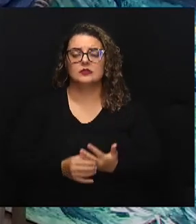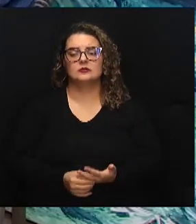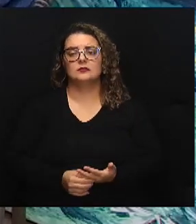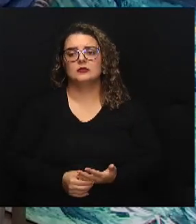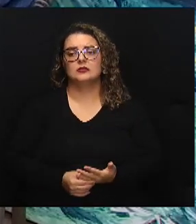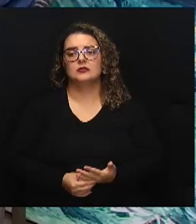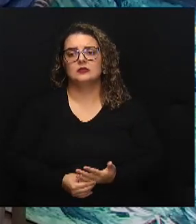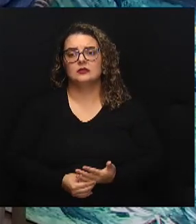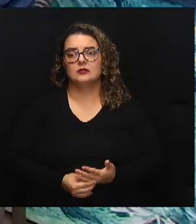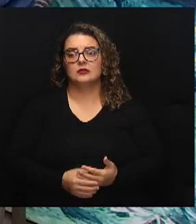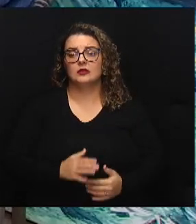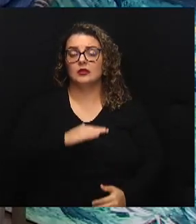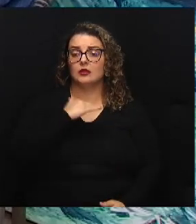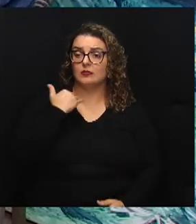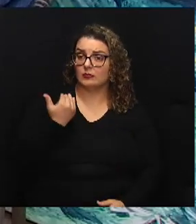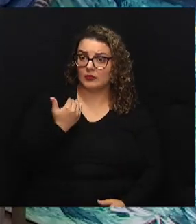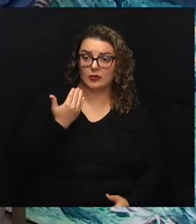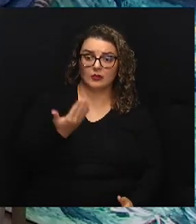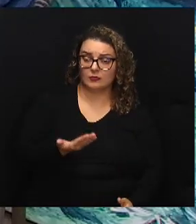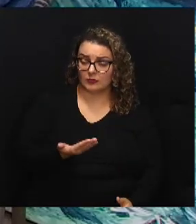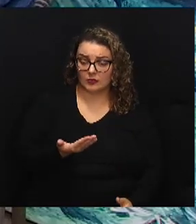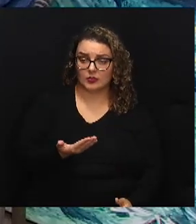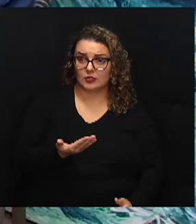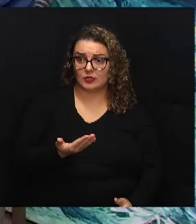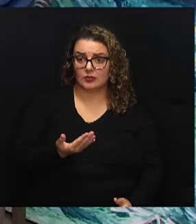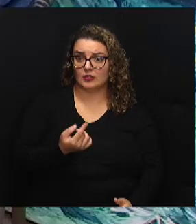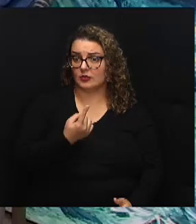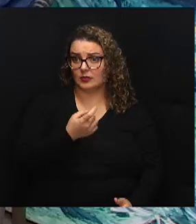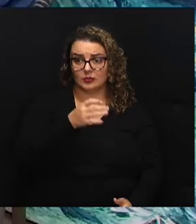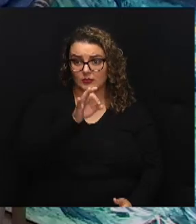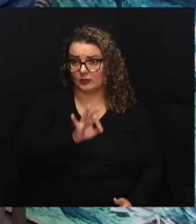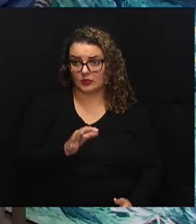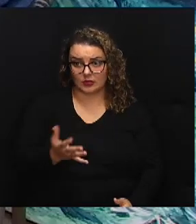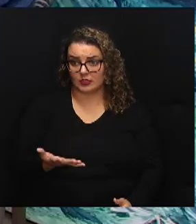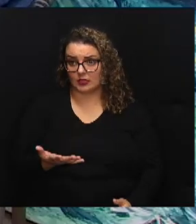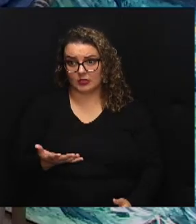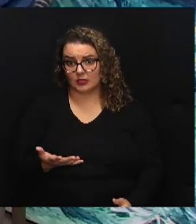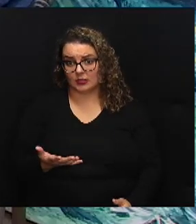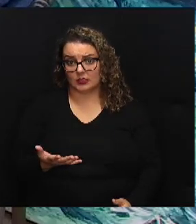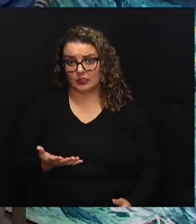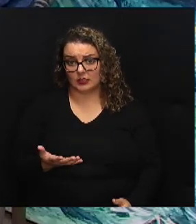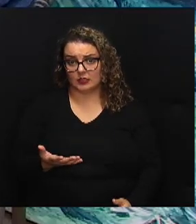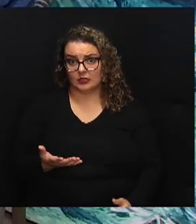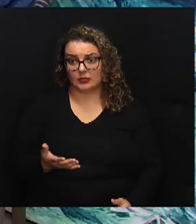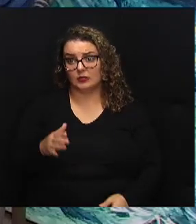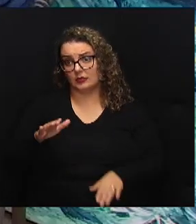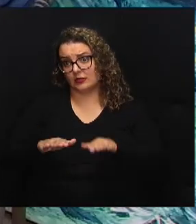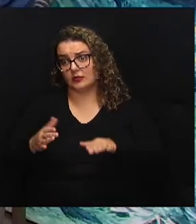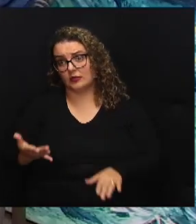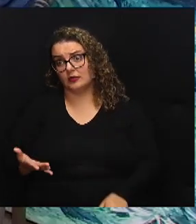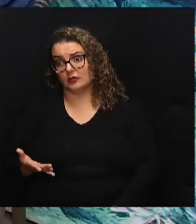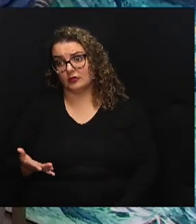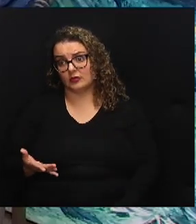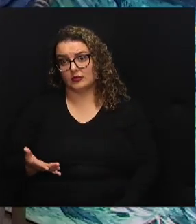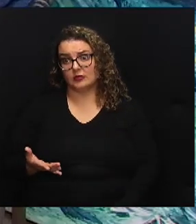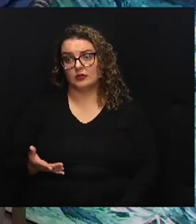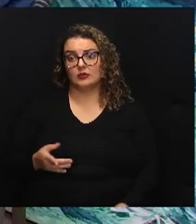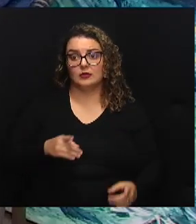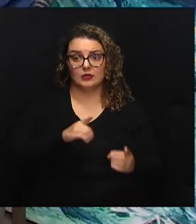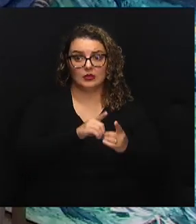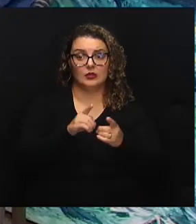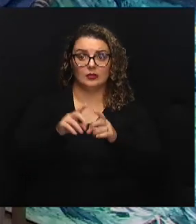a morte como a única certeza. Então, muitas vezes também eu abordo temas